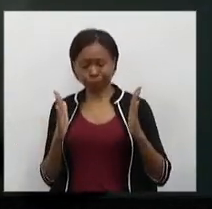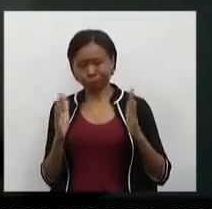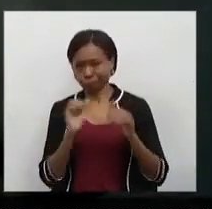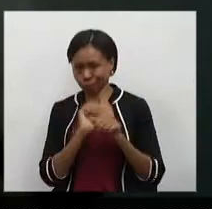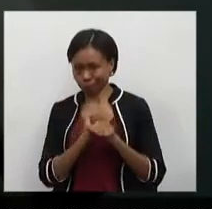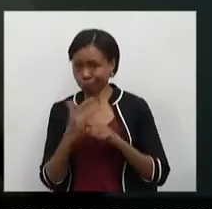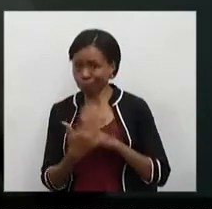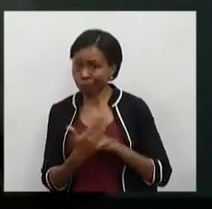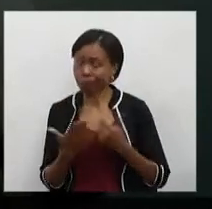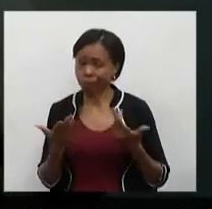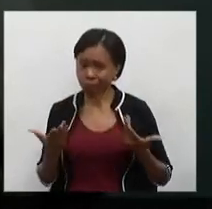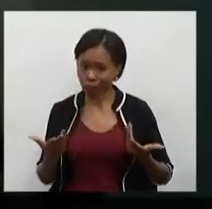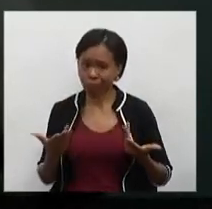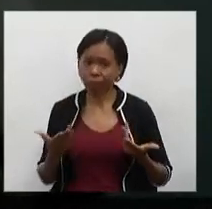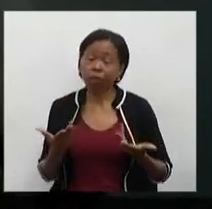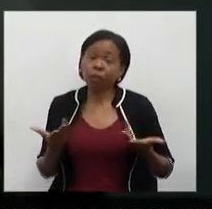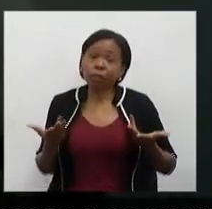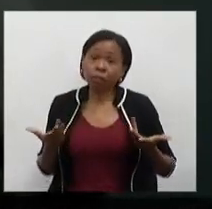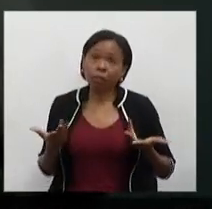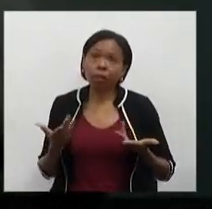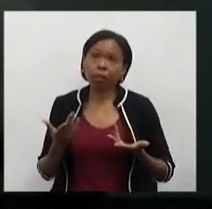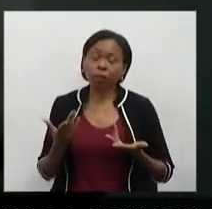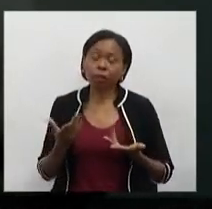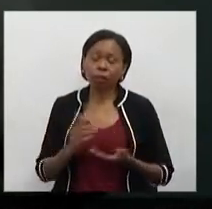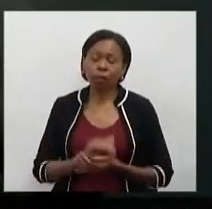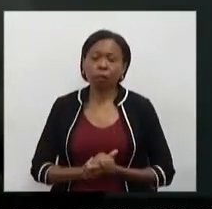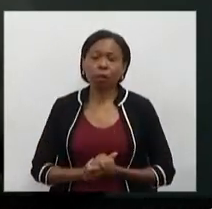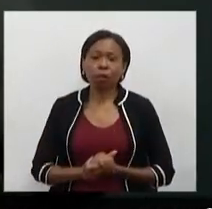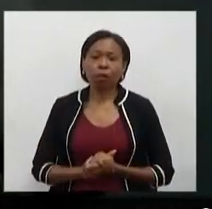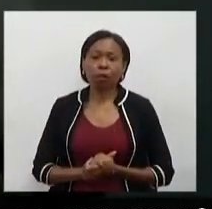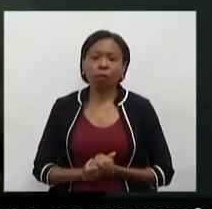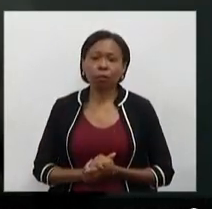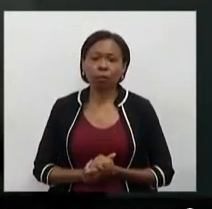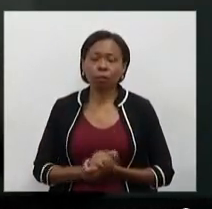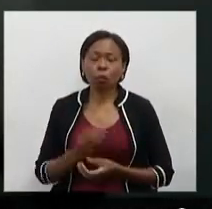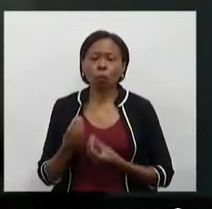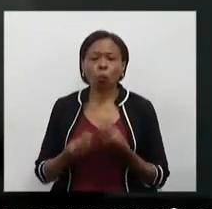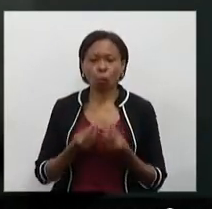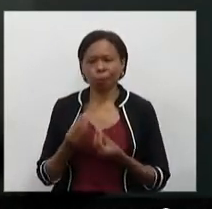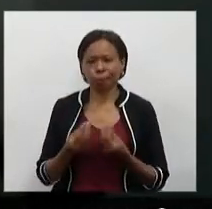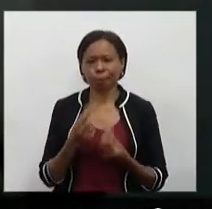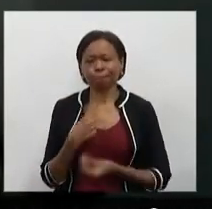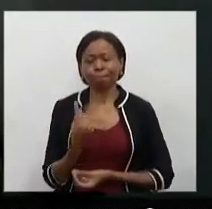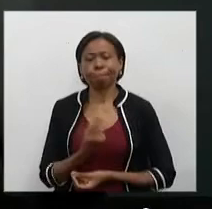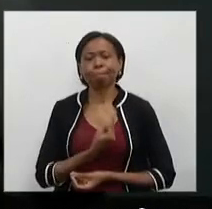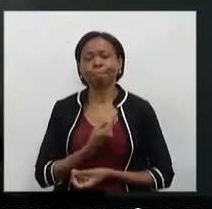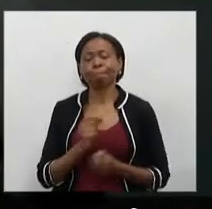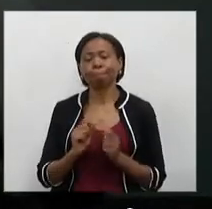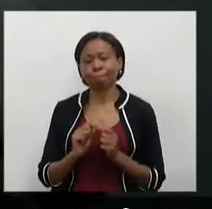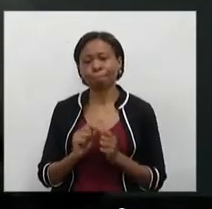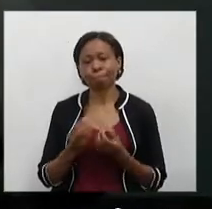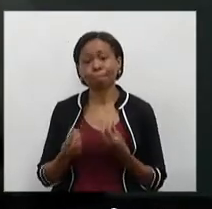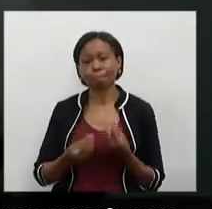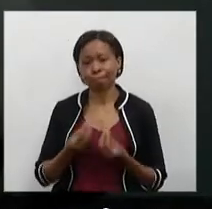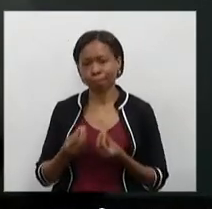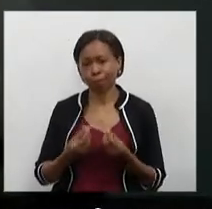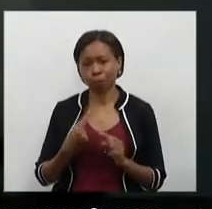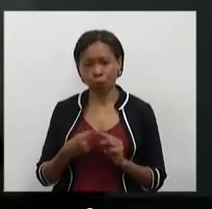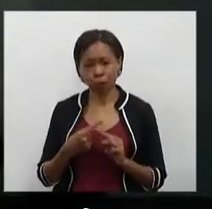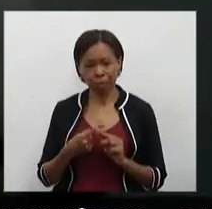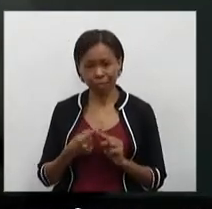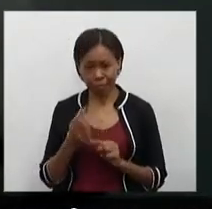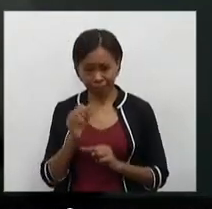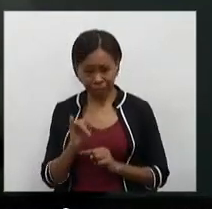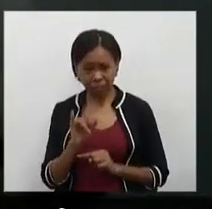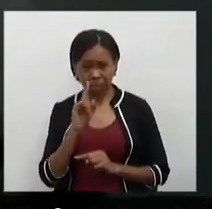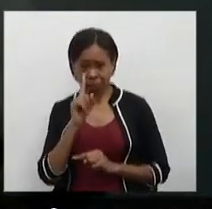E aí, então, não cabe períodos longos de licitação, como que a gente vai fazer e acontecer, porque qualquer falha desse